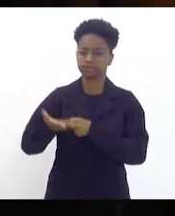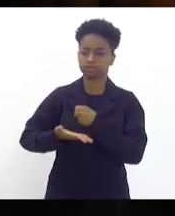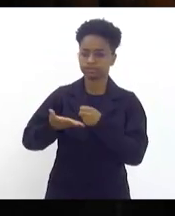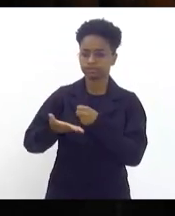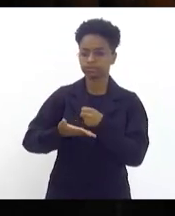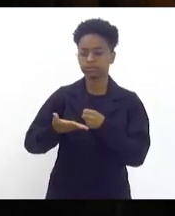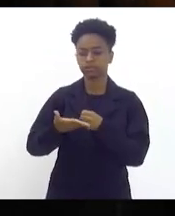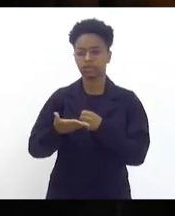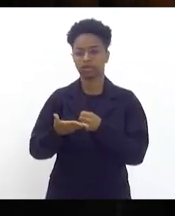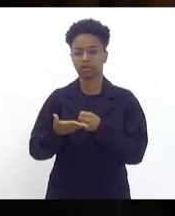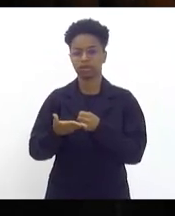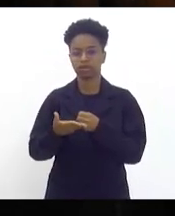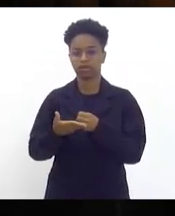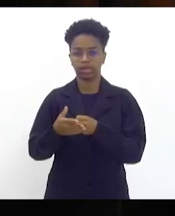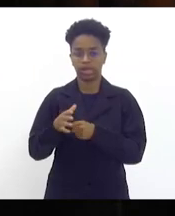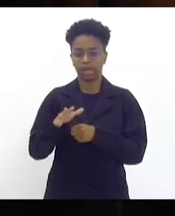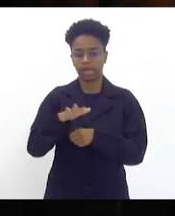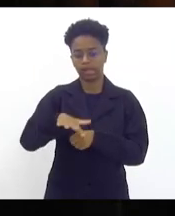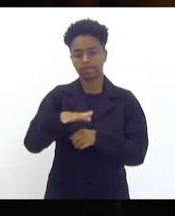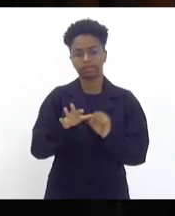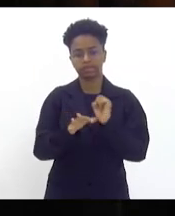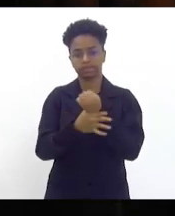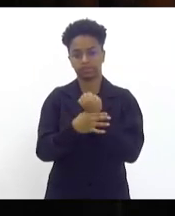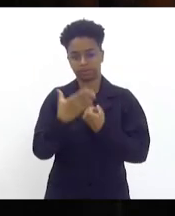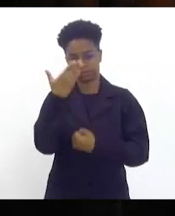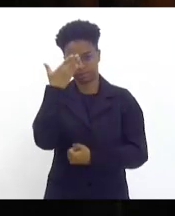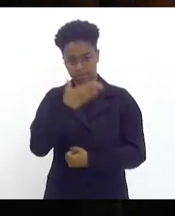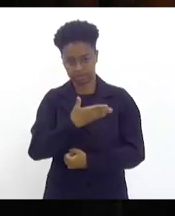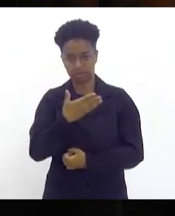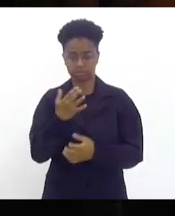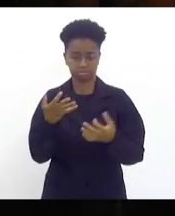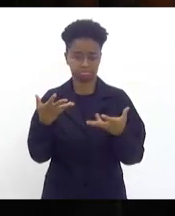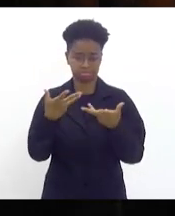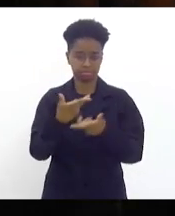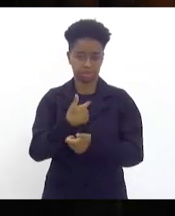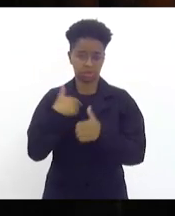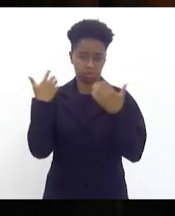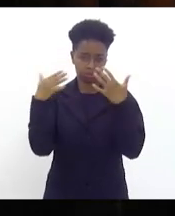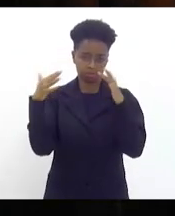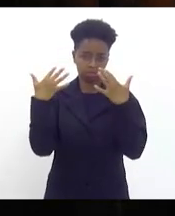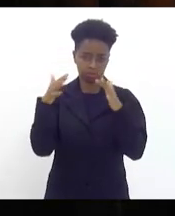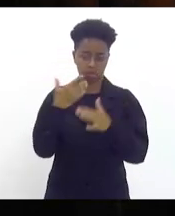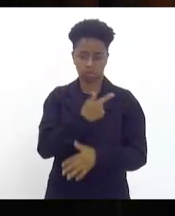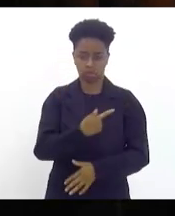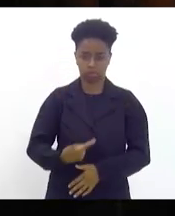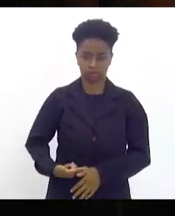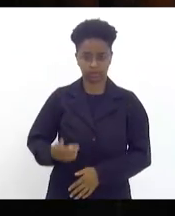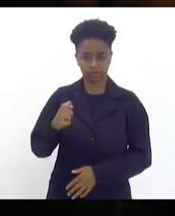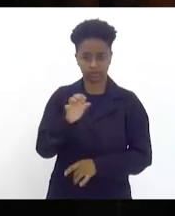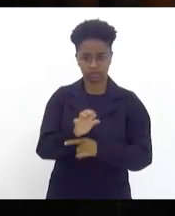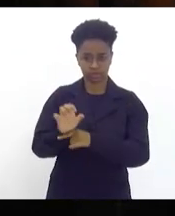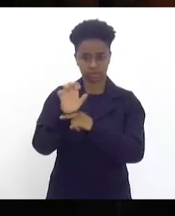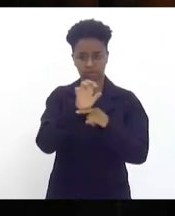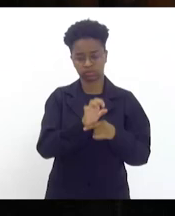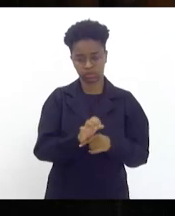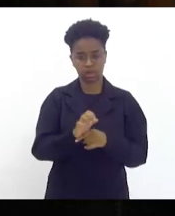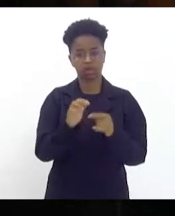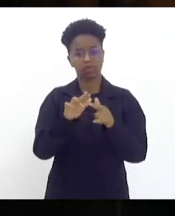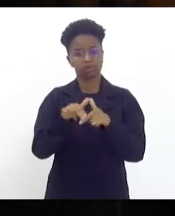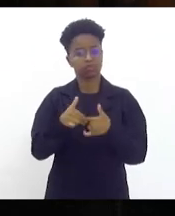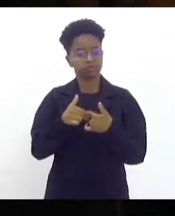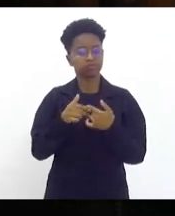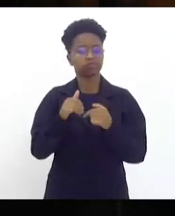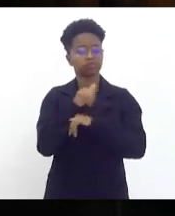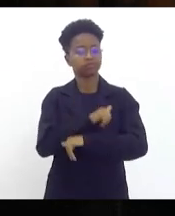ao programa segurança presente hesitoso fica aqui o meu aplauso ao Governo do Estado do Rio de Janeiro pela manutenção